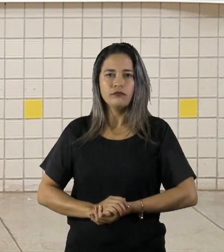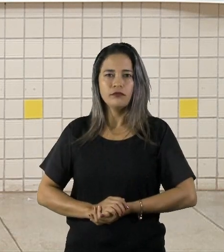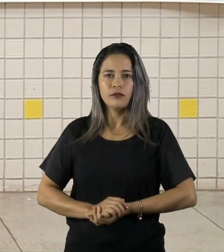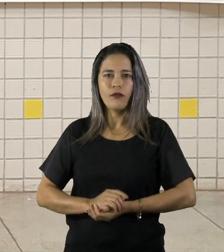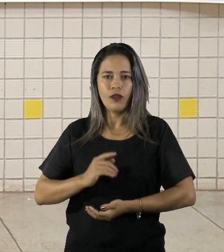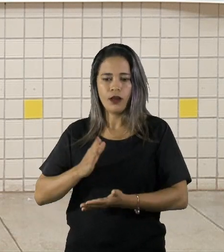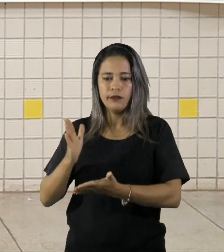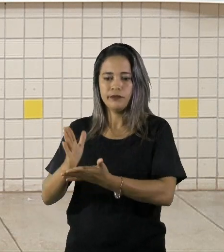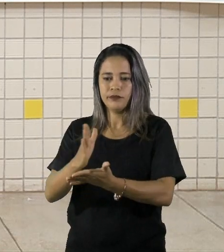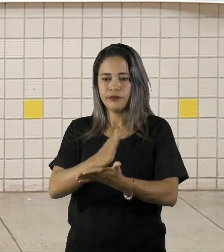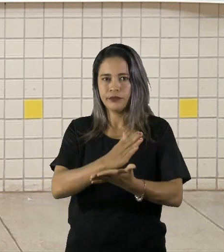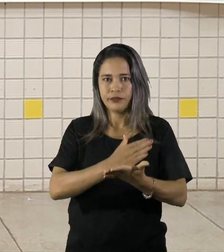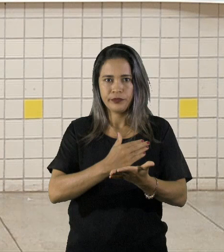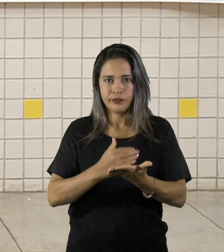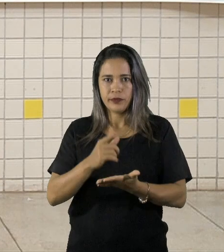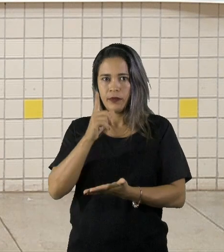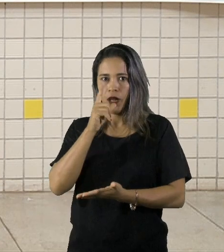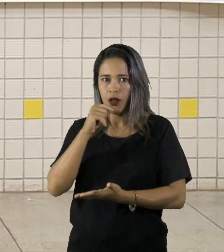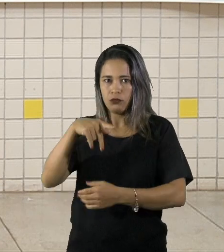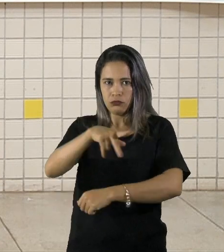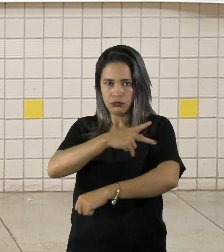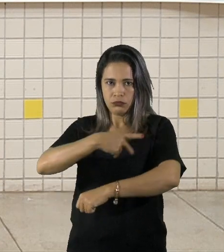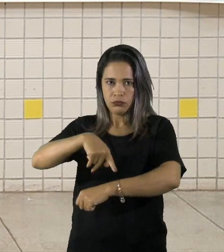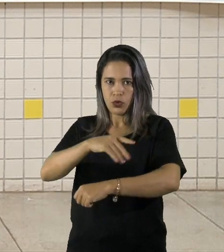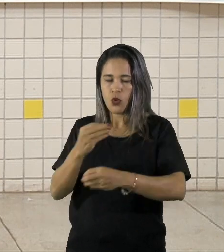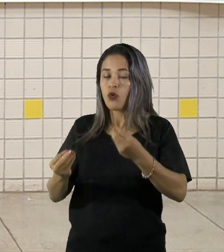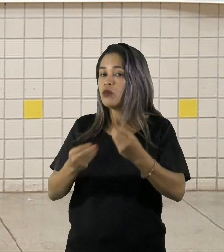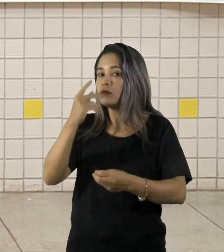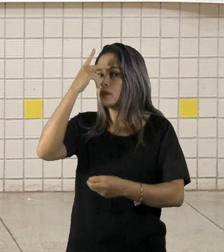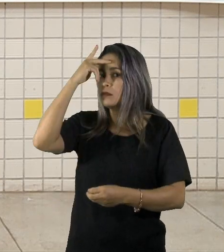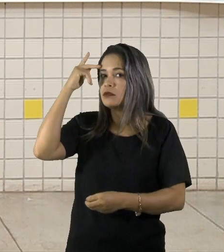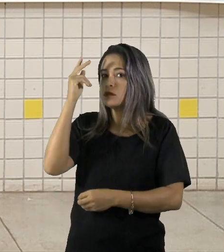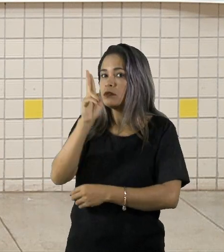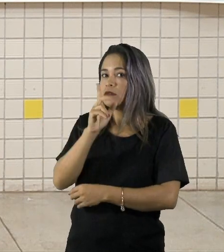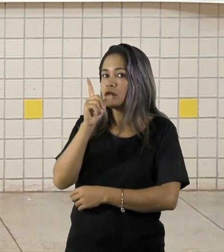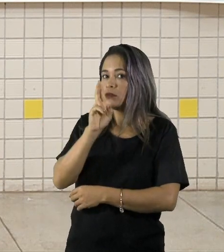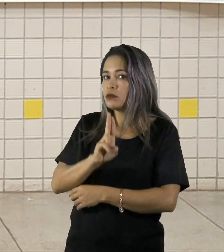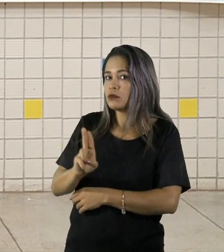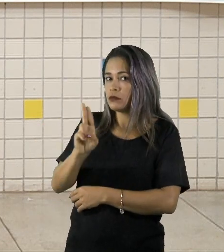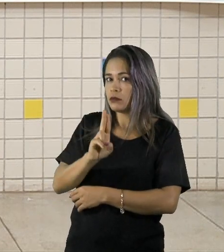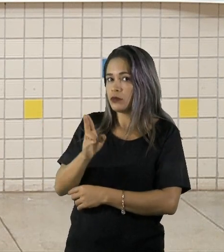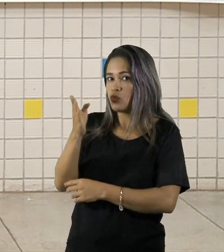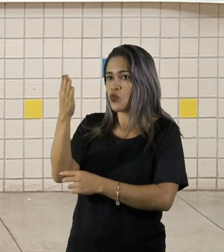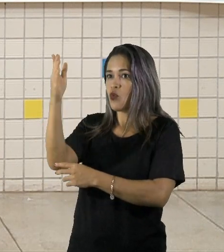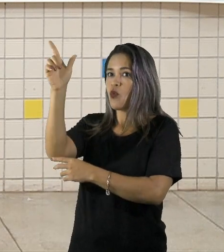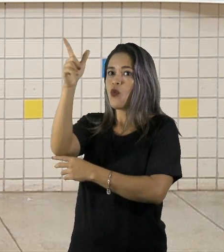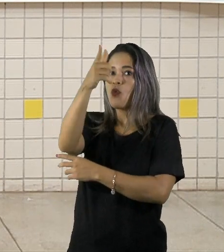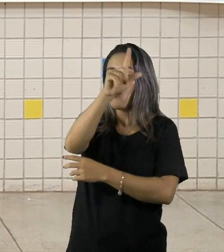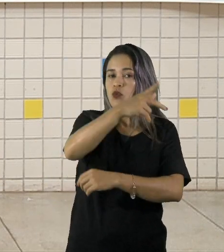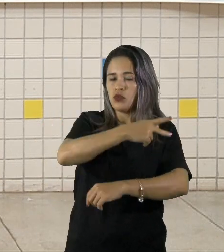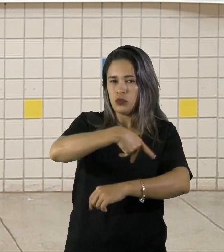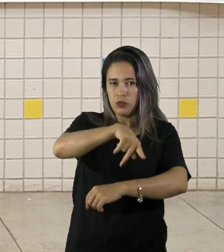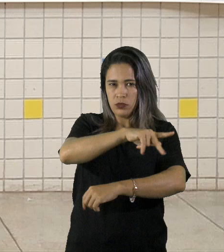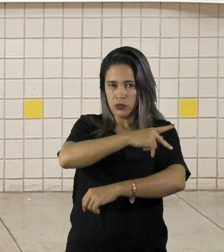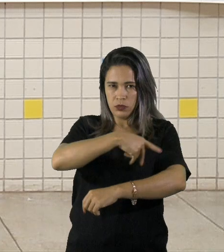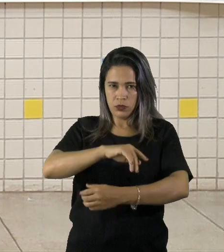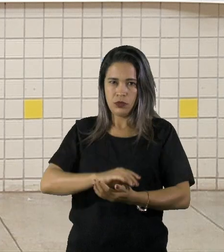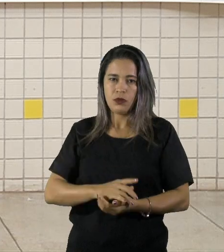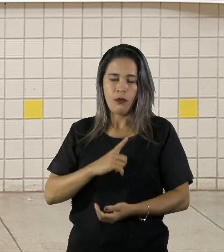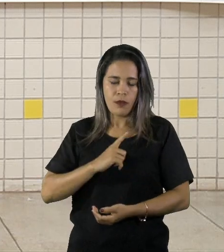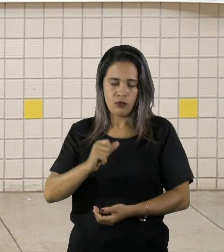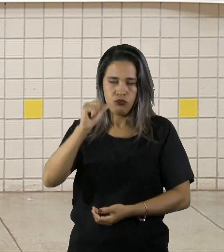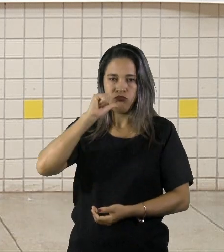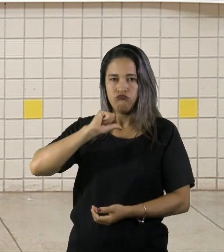de água no nosso país, como as pessoas usam a água nos outros países também, quanto eles consomem.